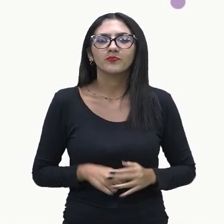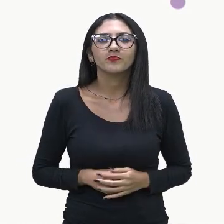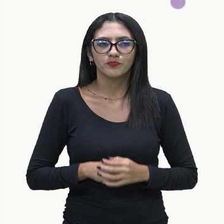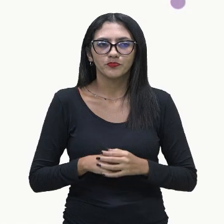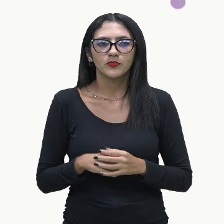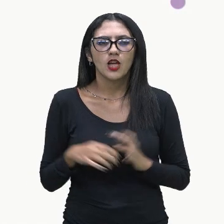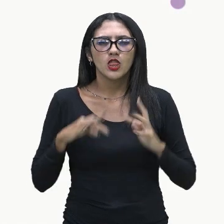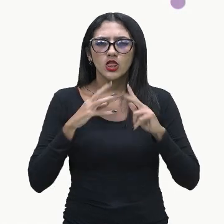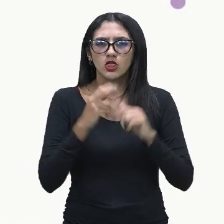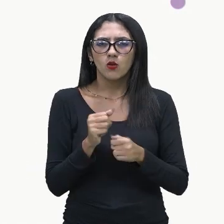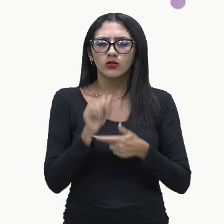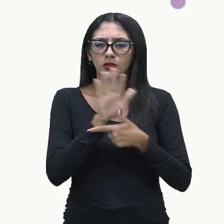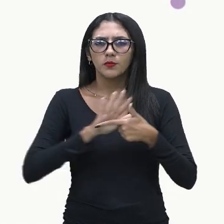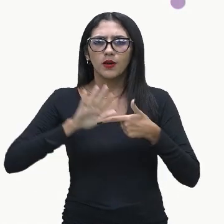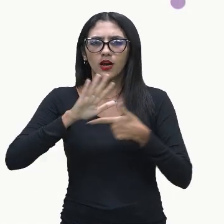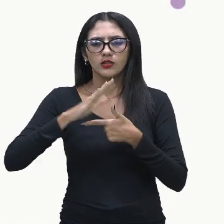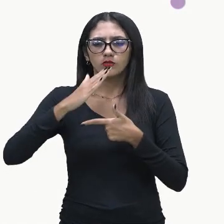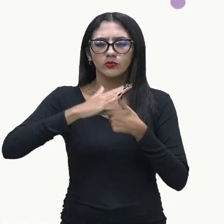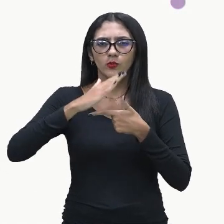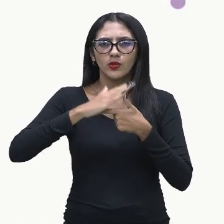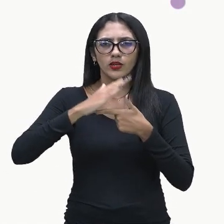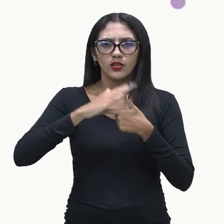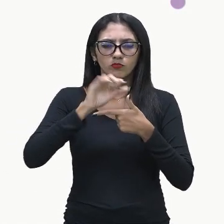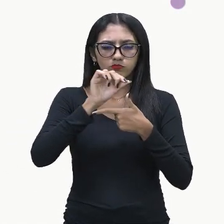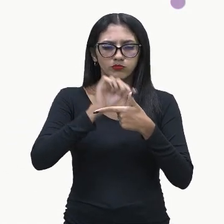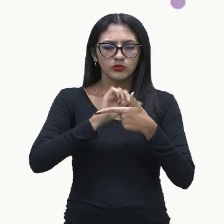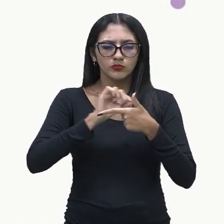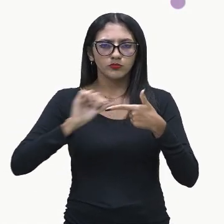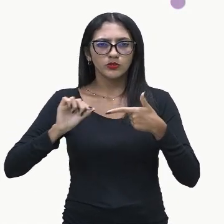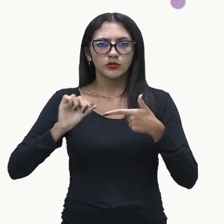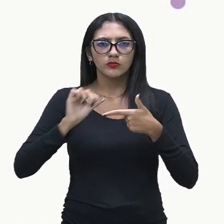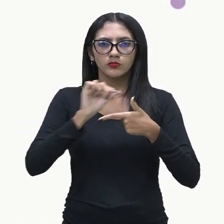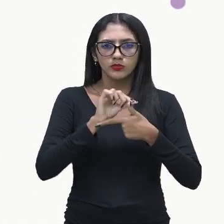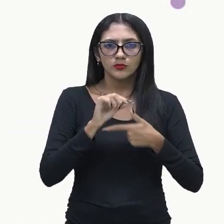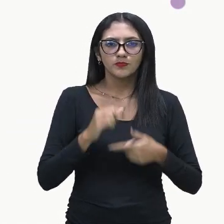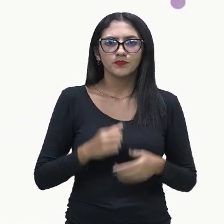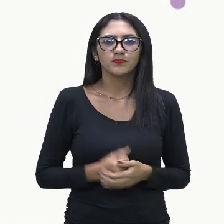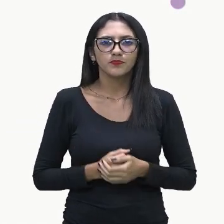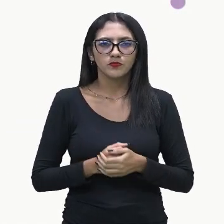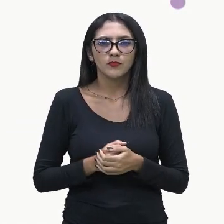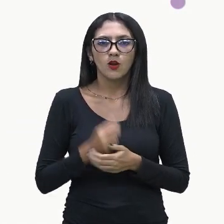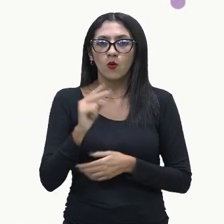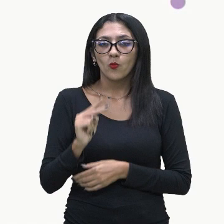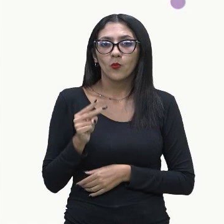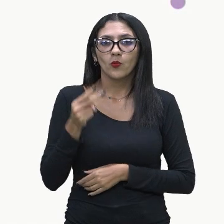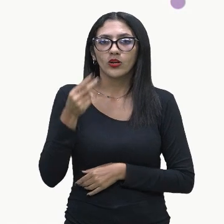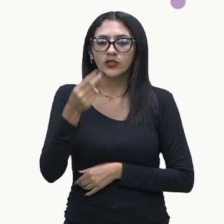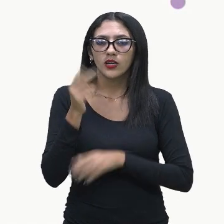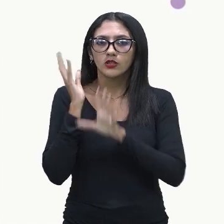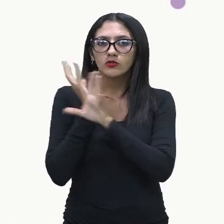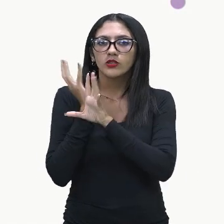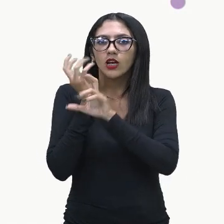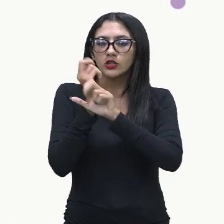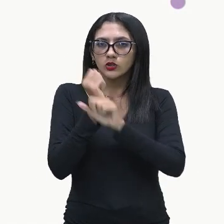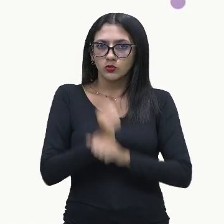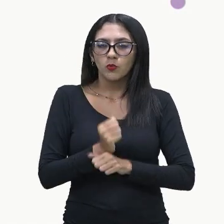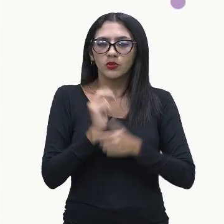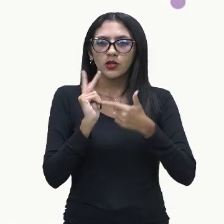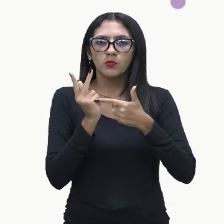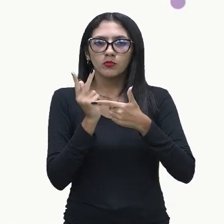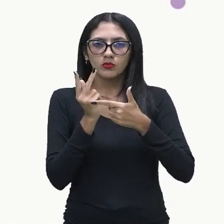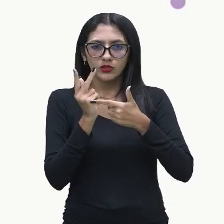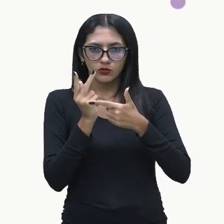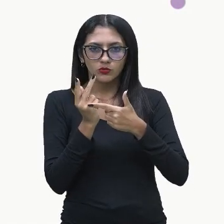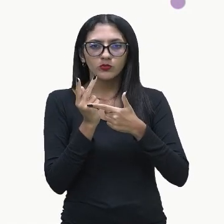todo triângulo retângulo, o quadrado da medida da hipotenusa é igual à soma dos quadrados das medidas